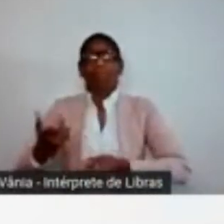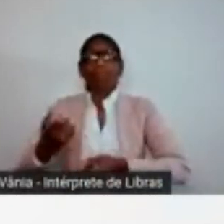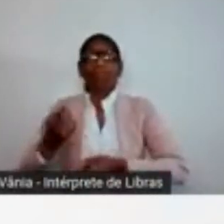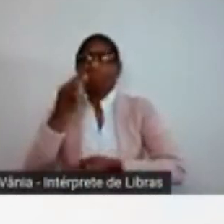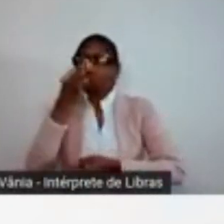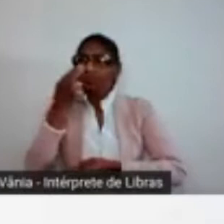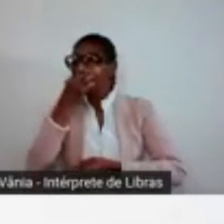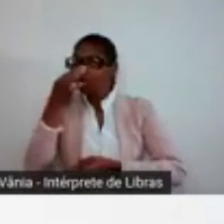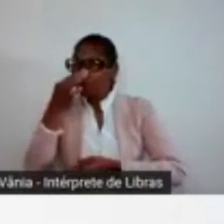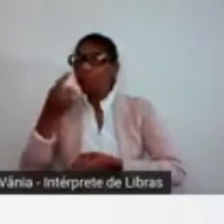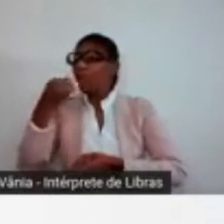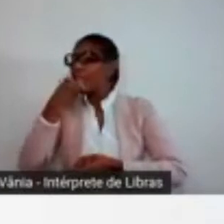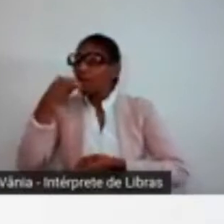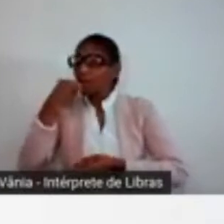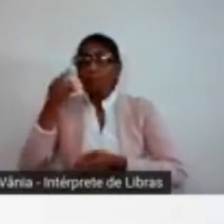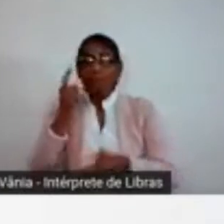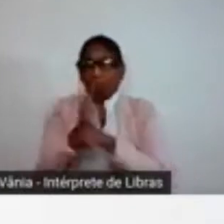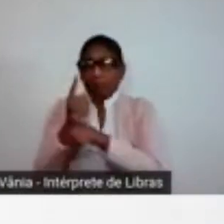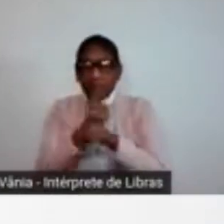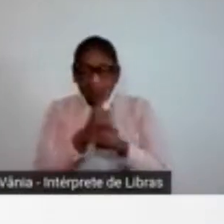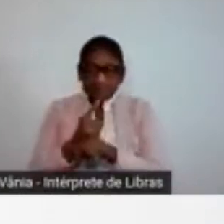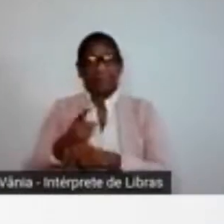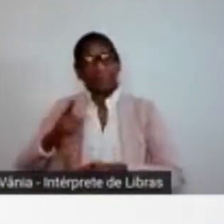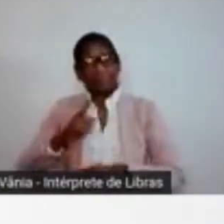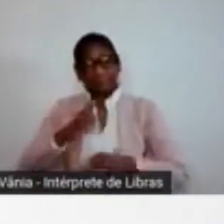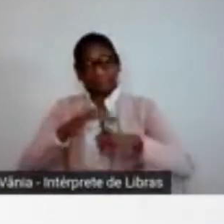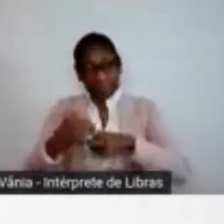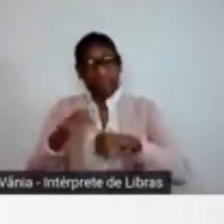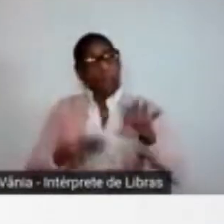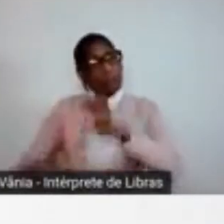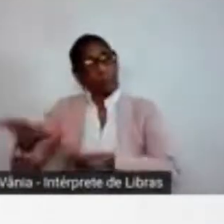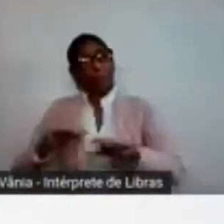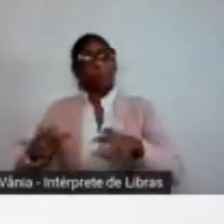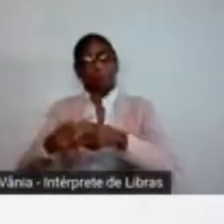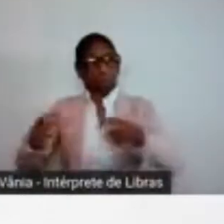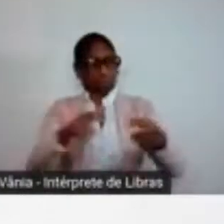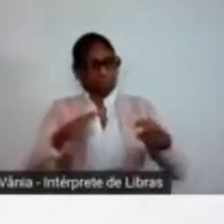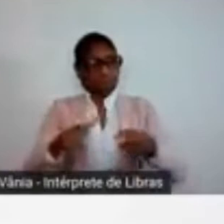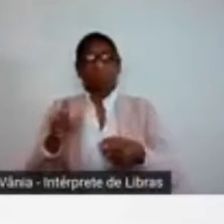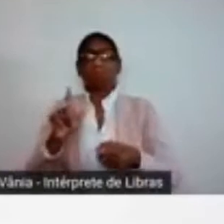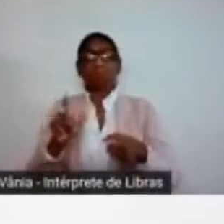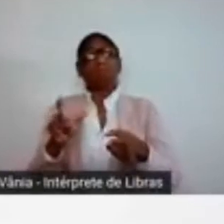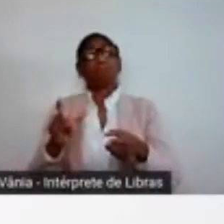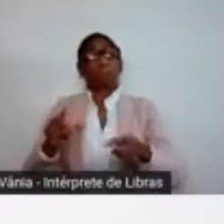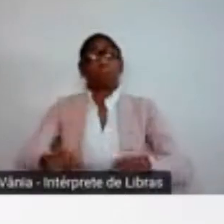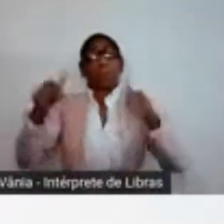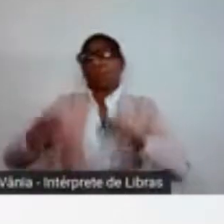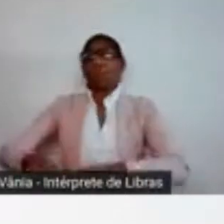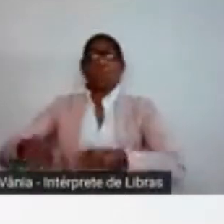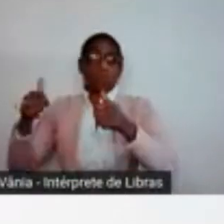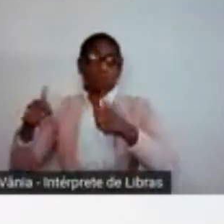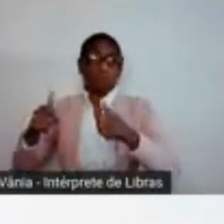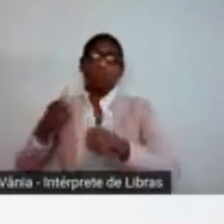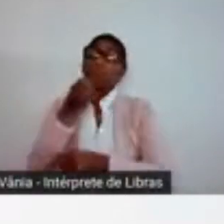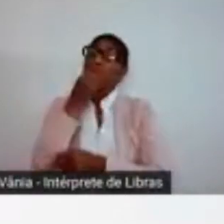está fazendo agora nas últimas semanas, a gente tem visto ainda crescer a taxa de recuperação, o que é um